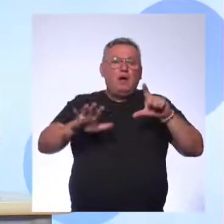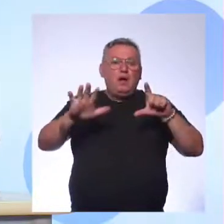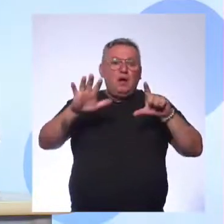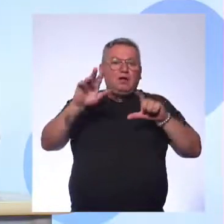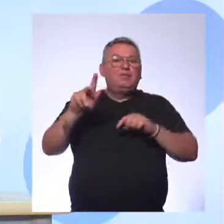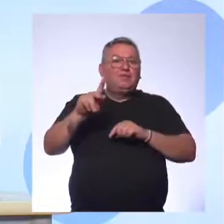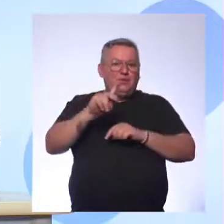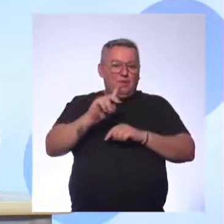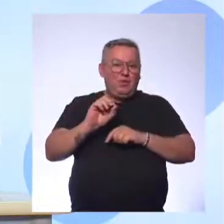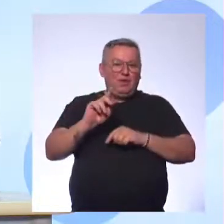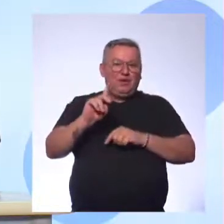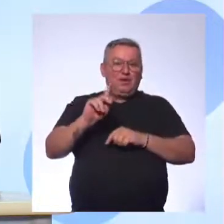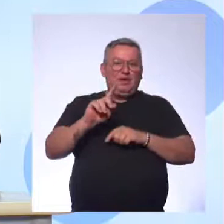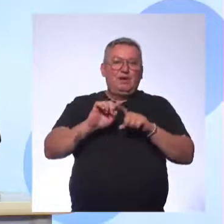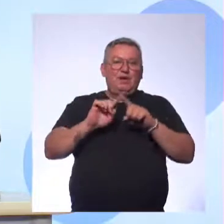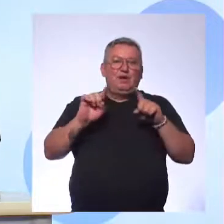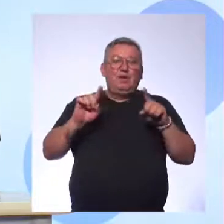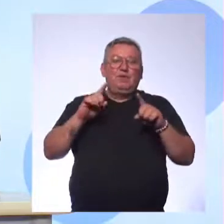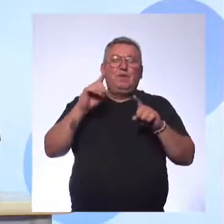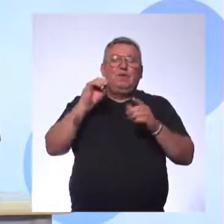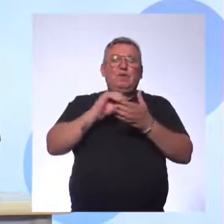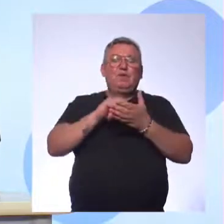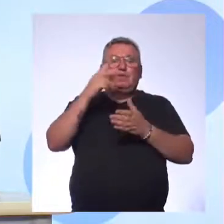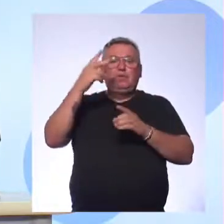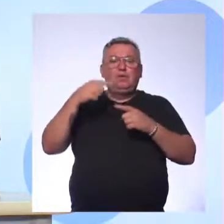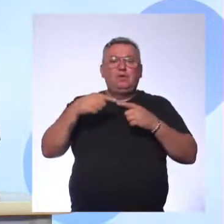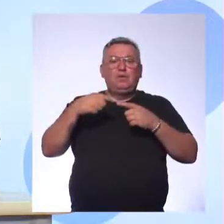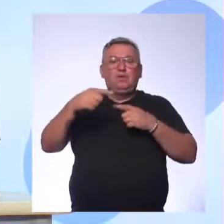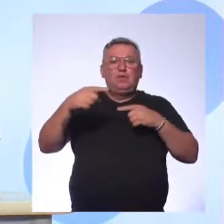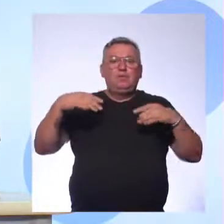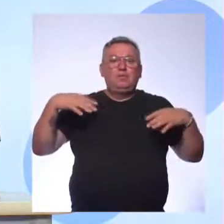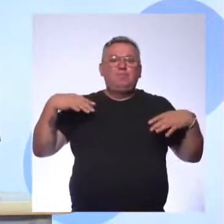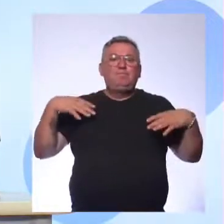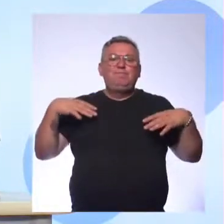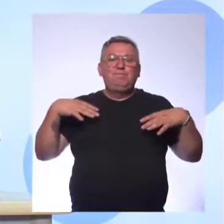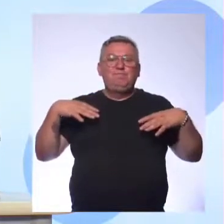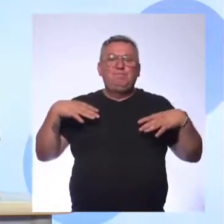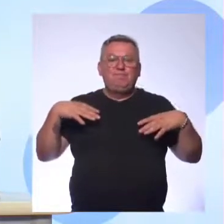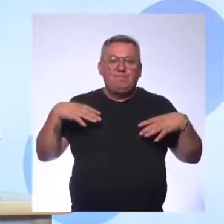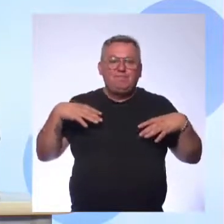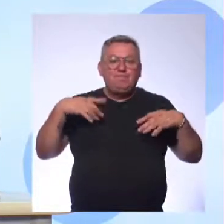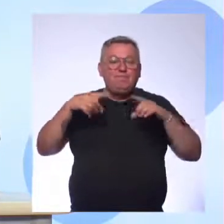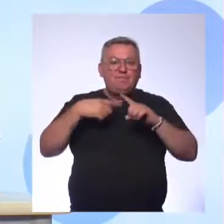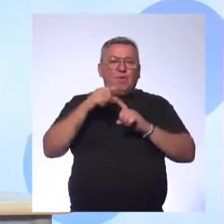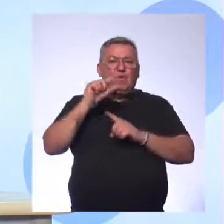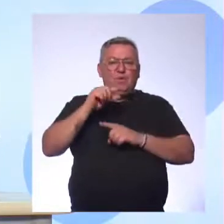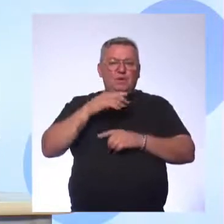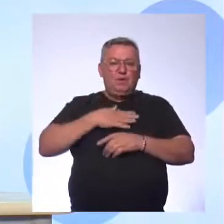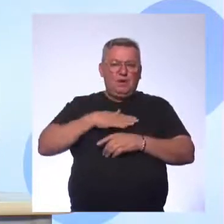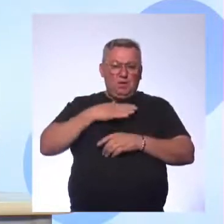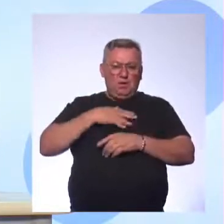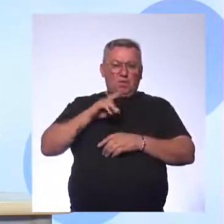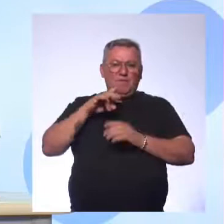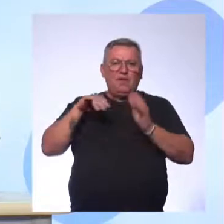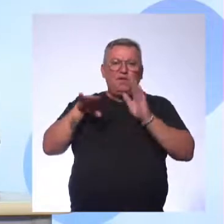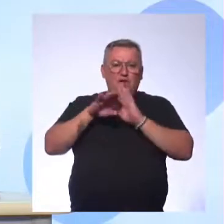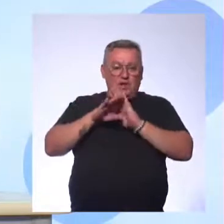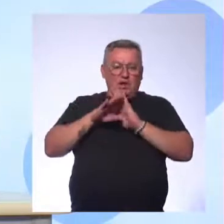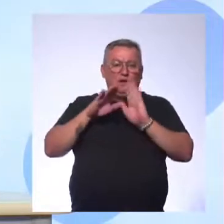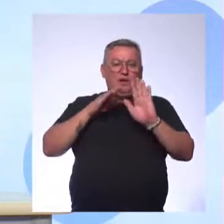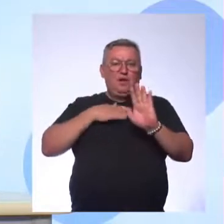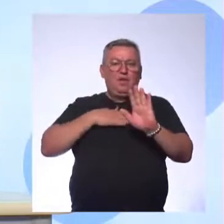professor perfeito e lembrando que falta só duas semaninhas para gente entrar no descanso e férias mais um pouquinho Muita Calma Vamos chegar lá ok